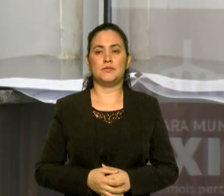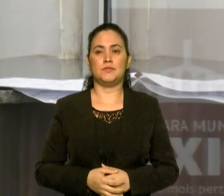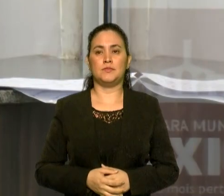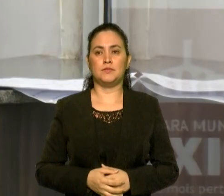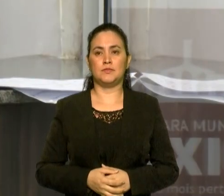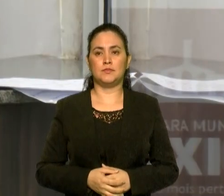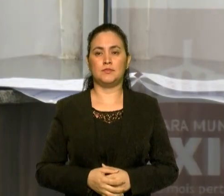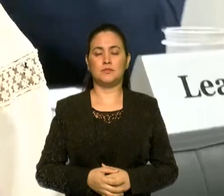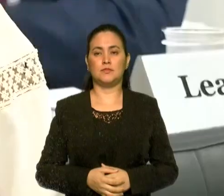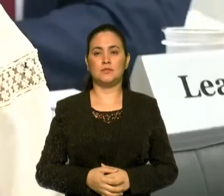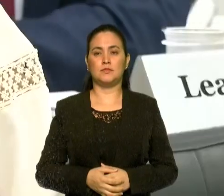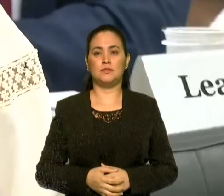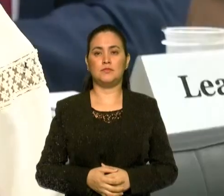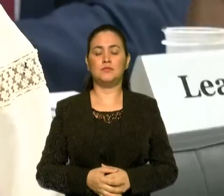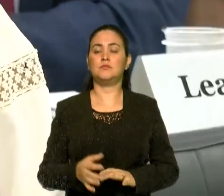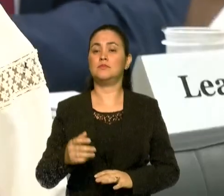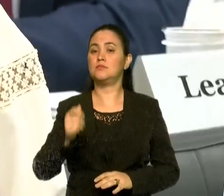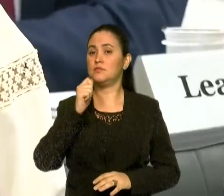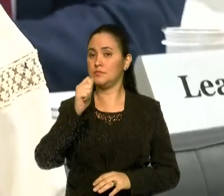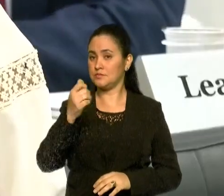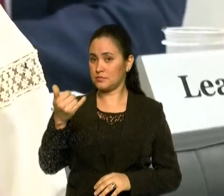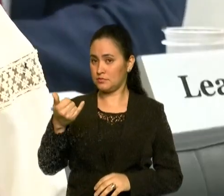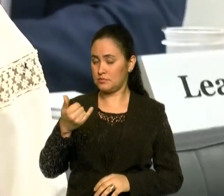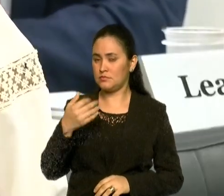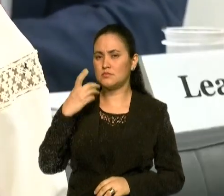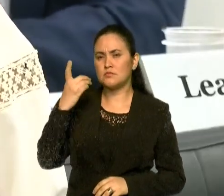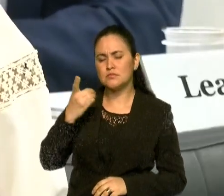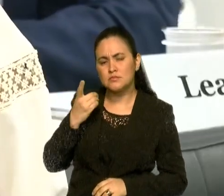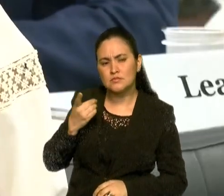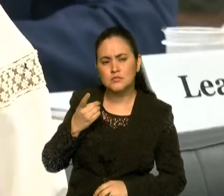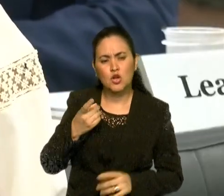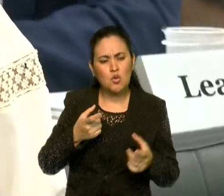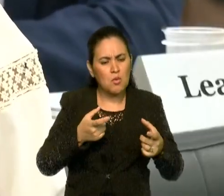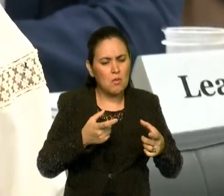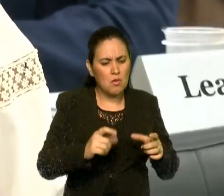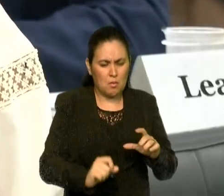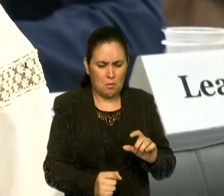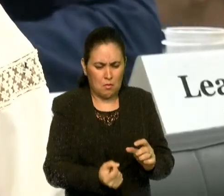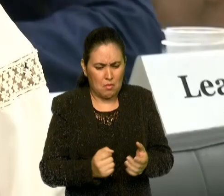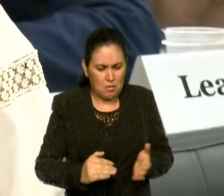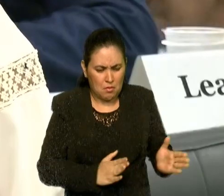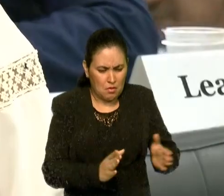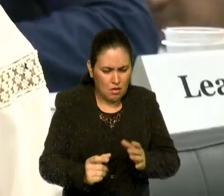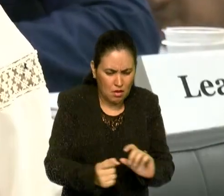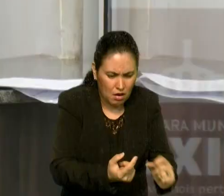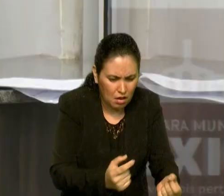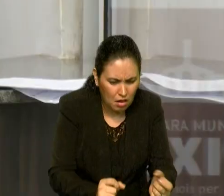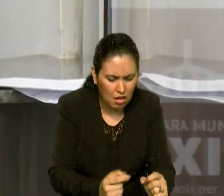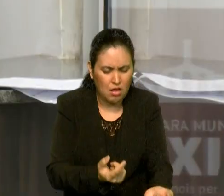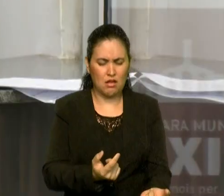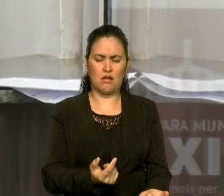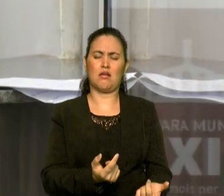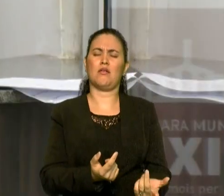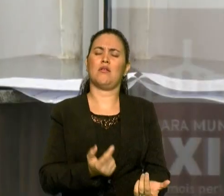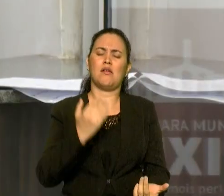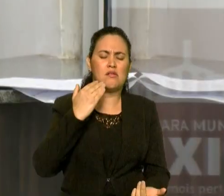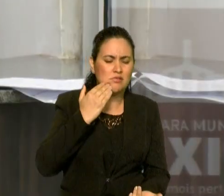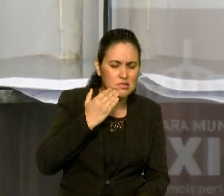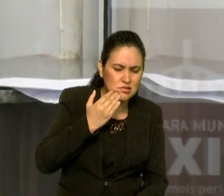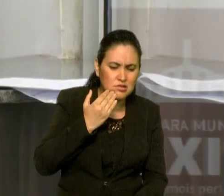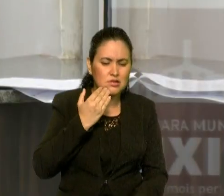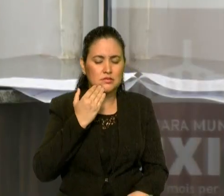um repórter me falou, deputada, o buraco, isso e aquilo outro, aqui na porta. Ele disse, olha, nós,